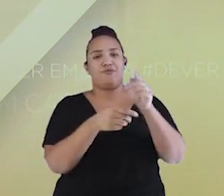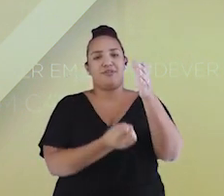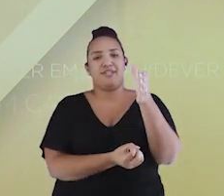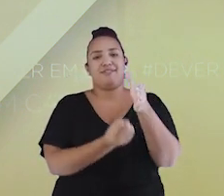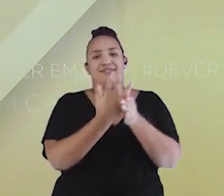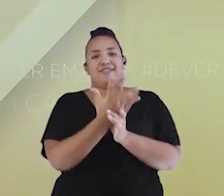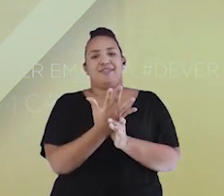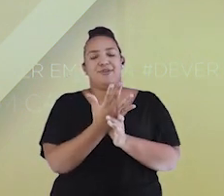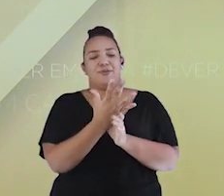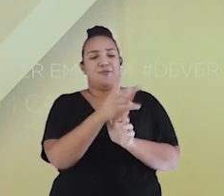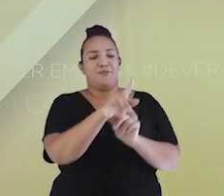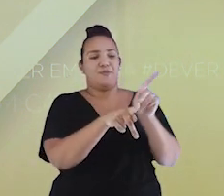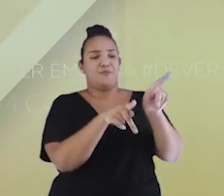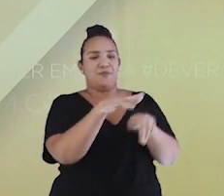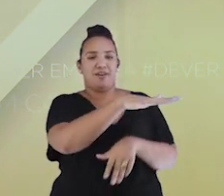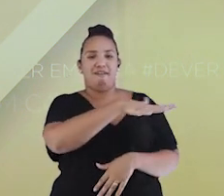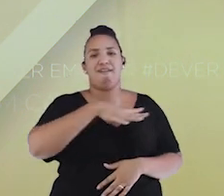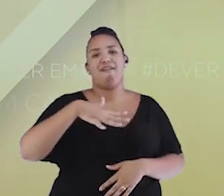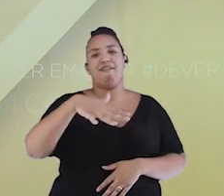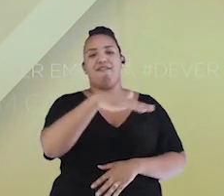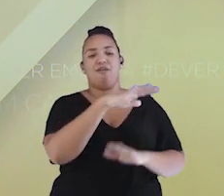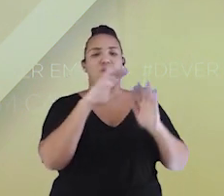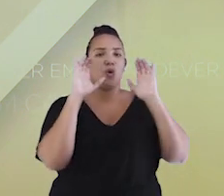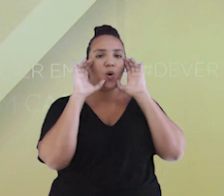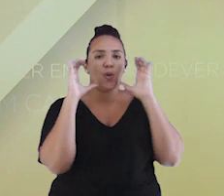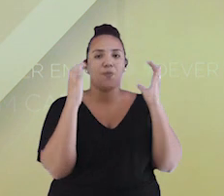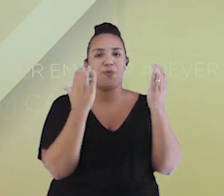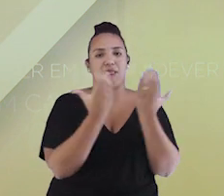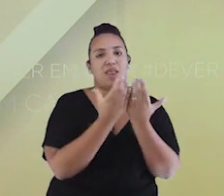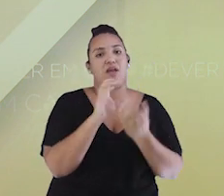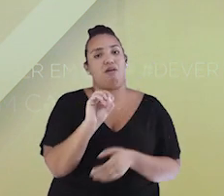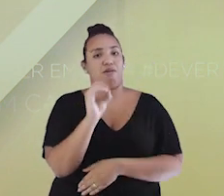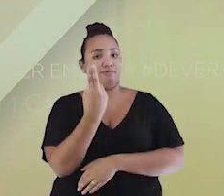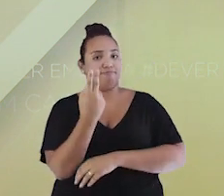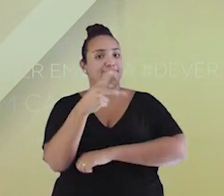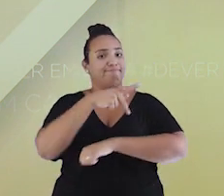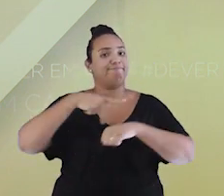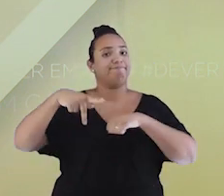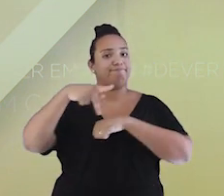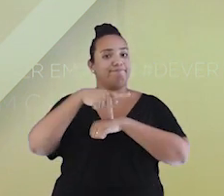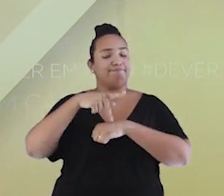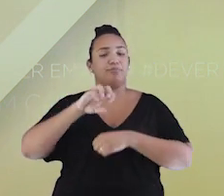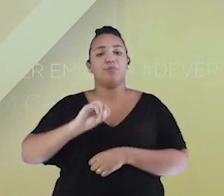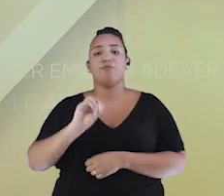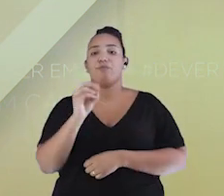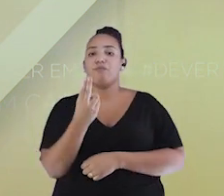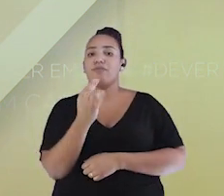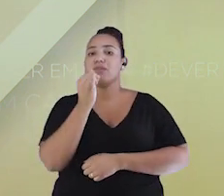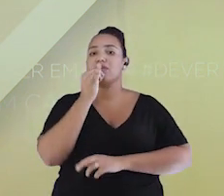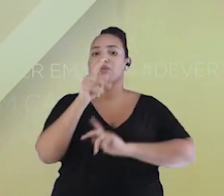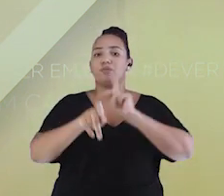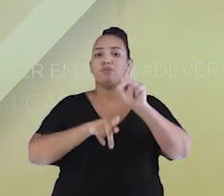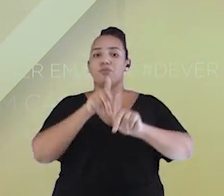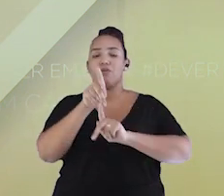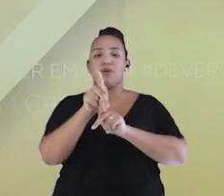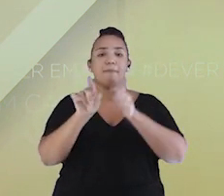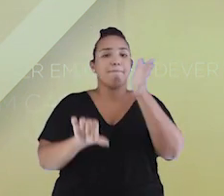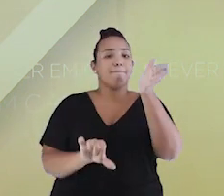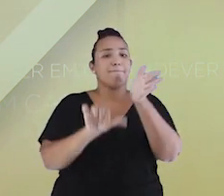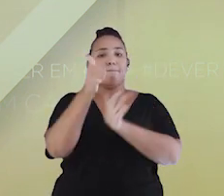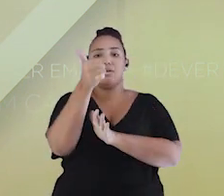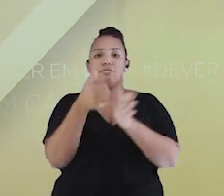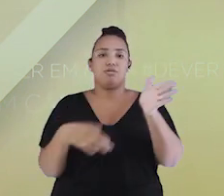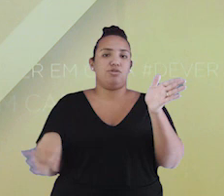um determinado povoado, comunidade ou país, ou povos que chegaram primeiro num